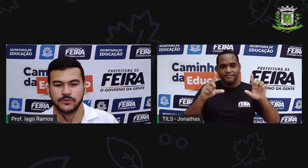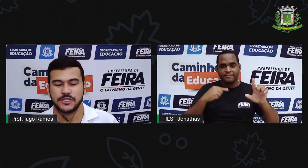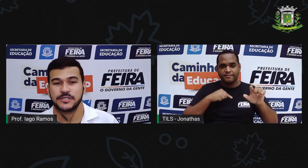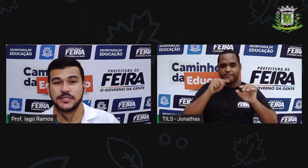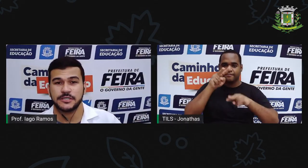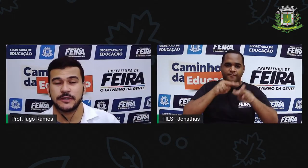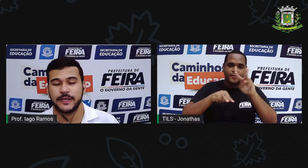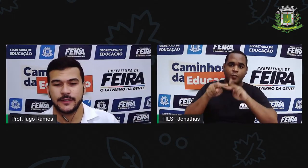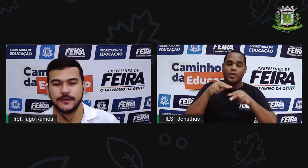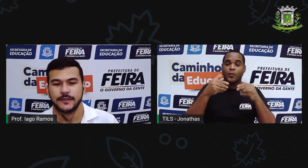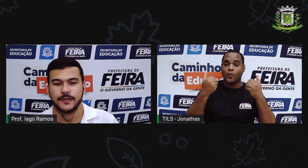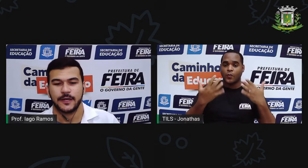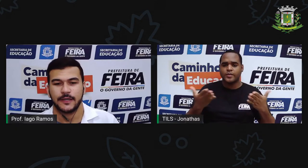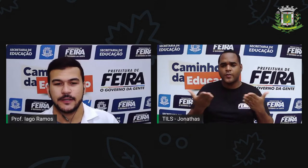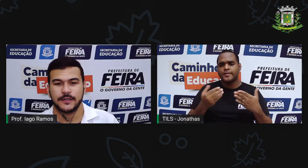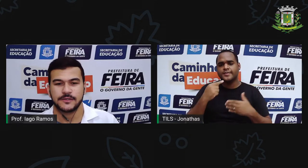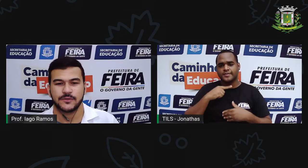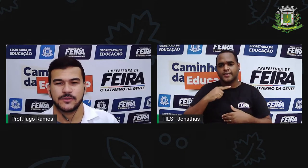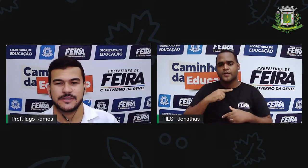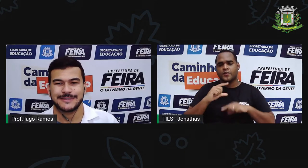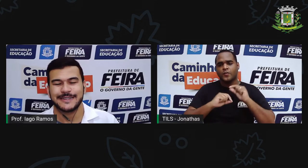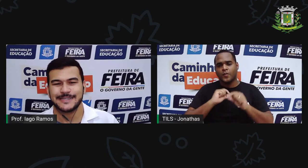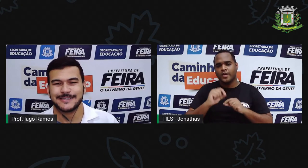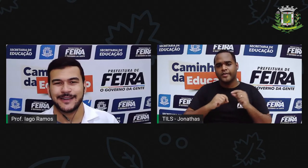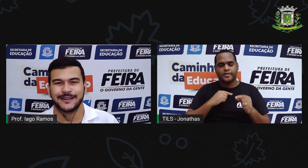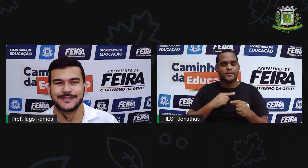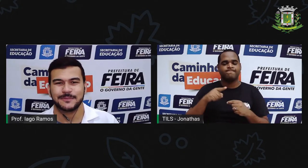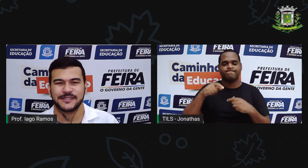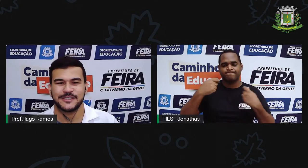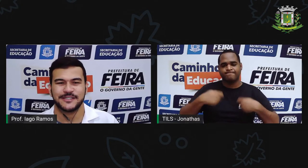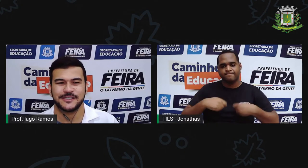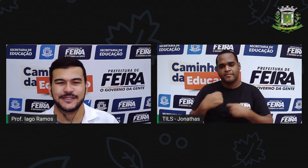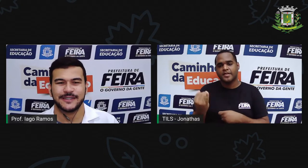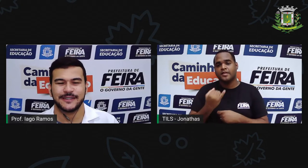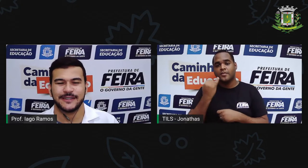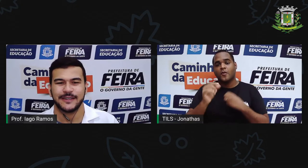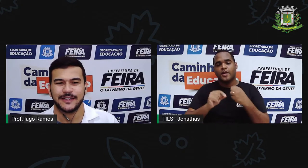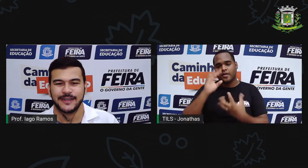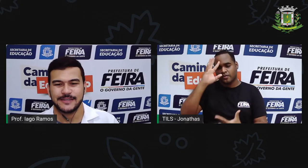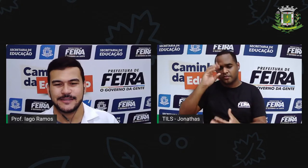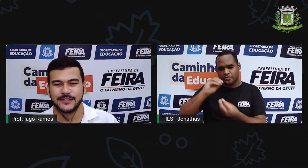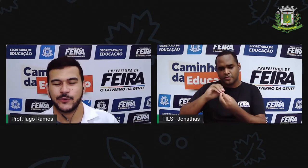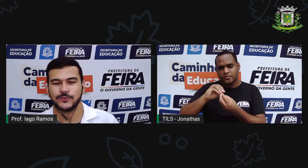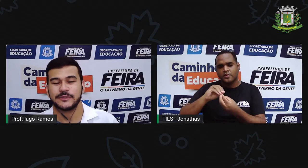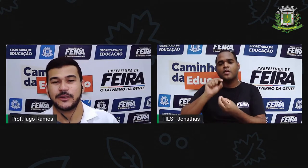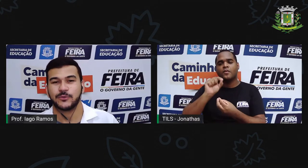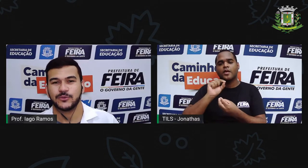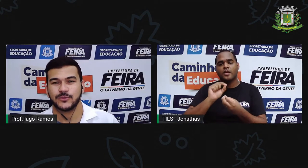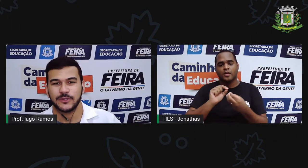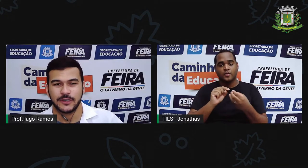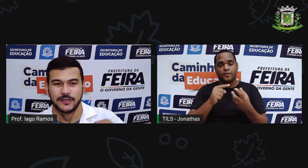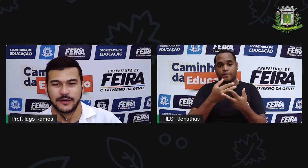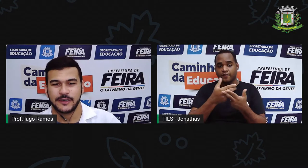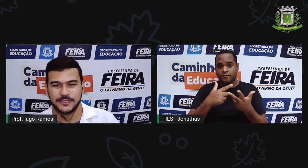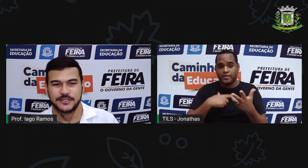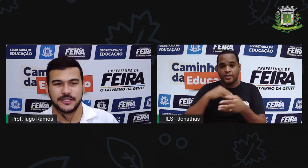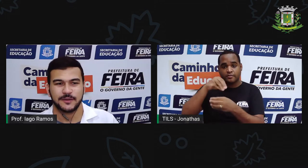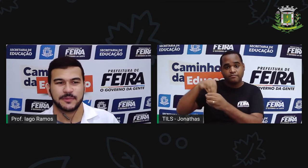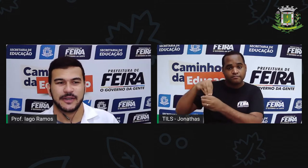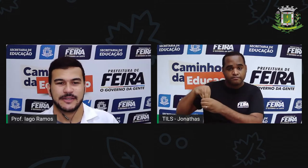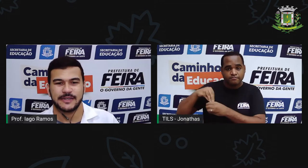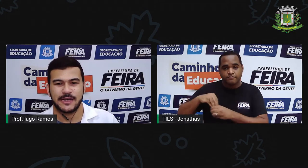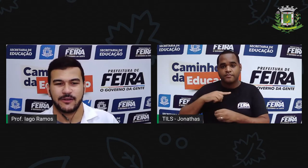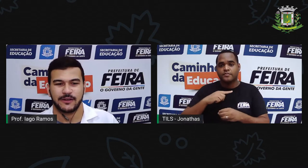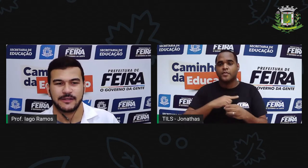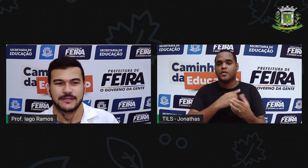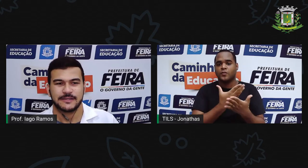onde a gente tem ali as coisas necessárias para a gente entender esse conteúdo que a gente tem